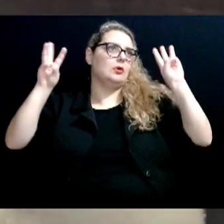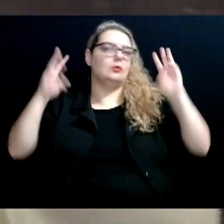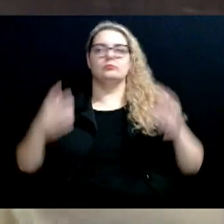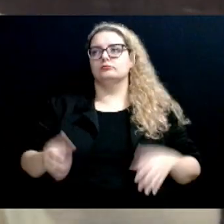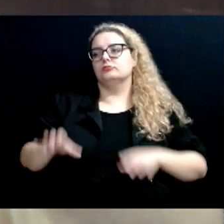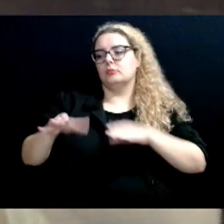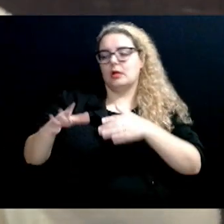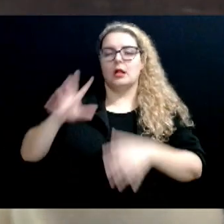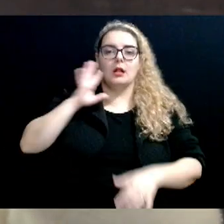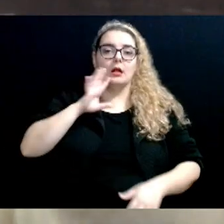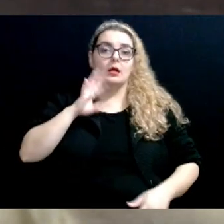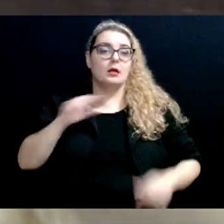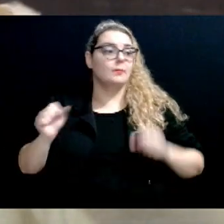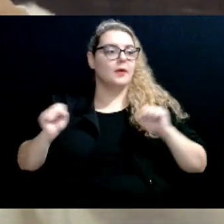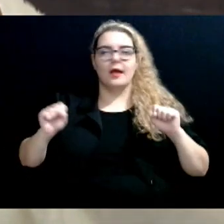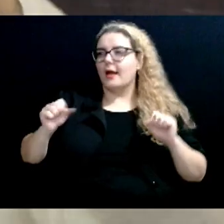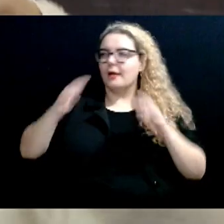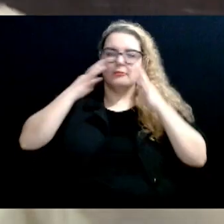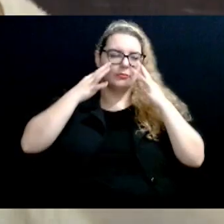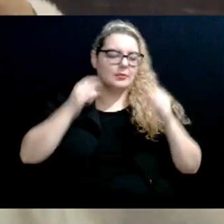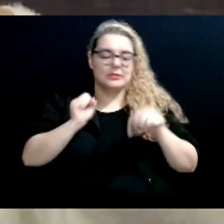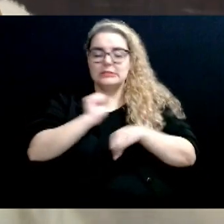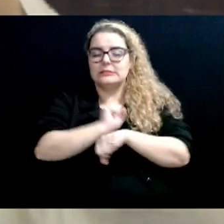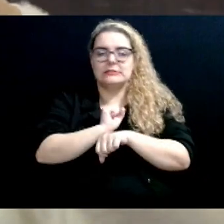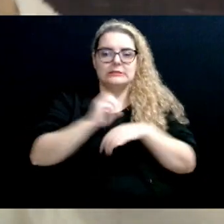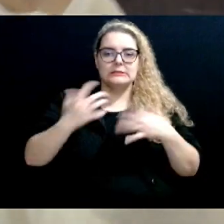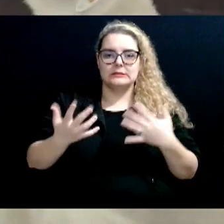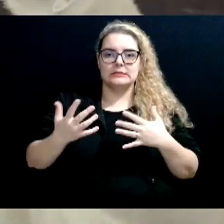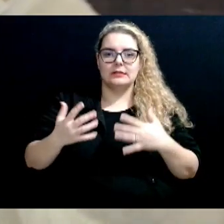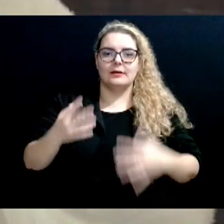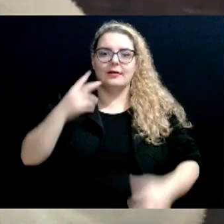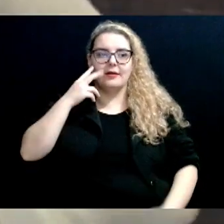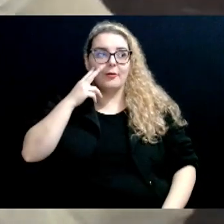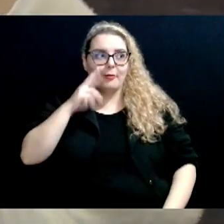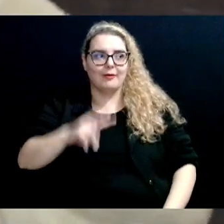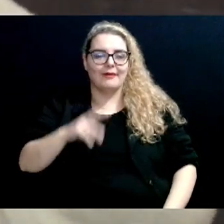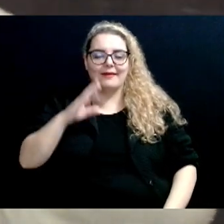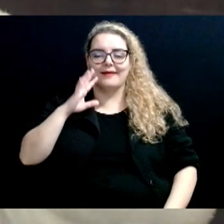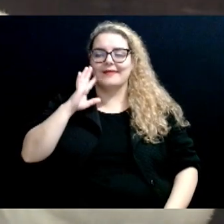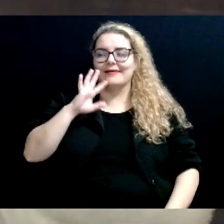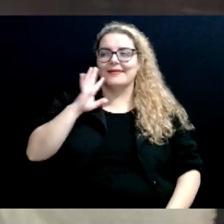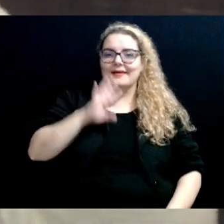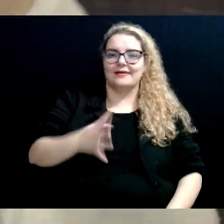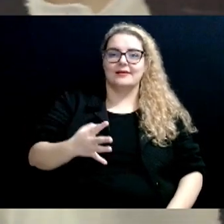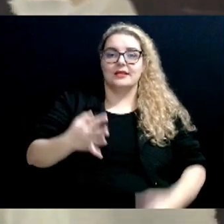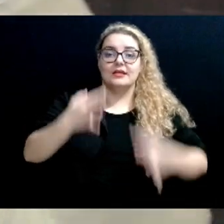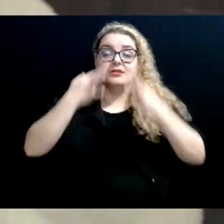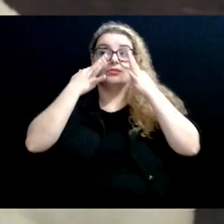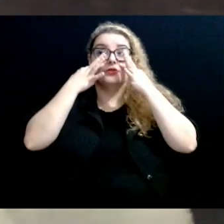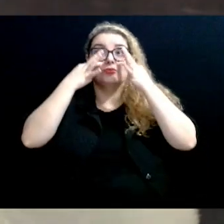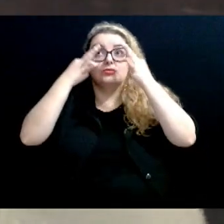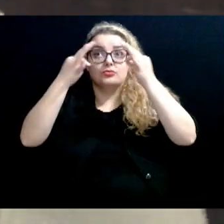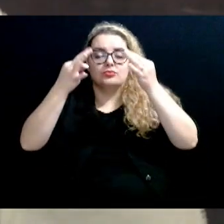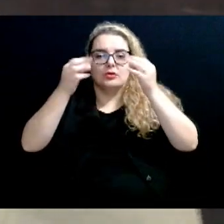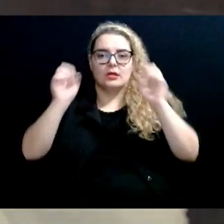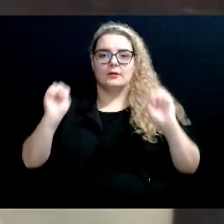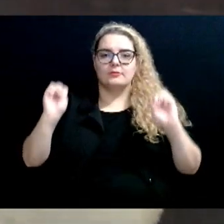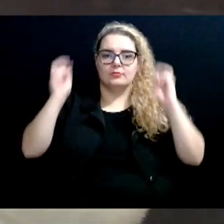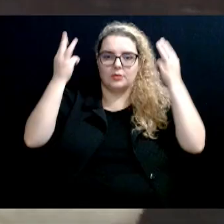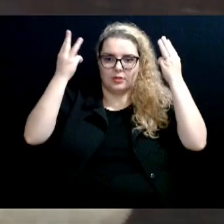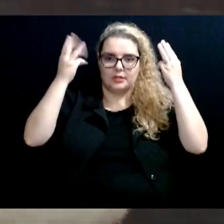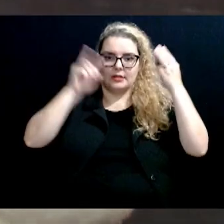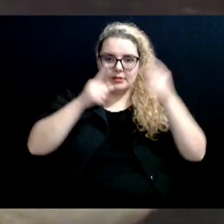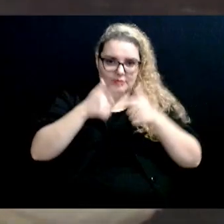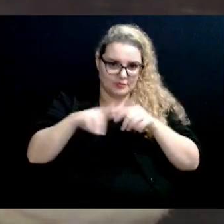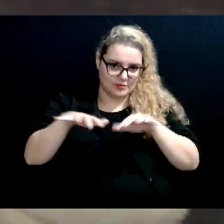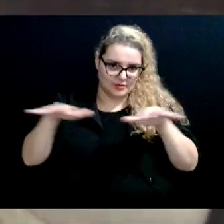tô prestando atenção, tô esperando, olha que legal, né? E se eu estiver prestando atenção no show, eu não estiver dividindo a minha atenção com o celular,